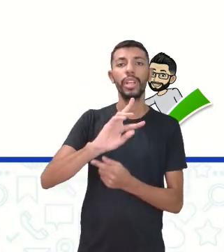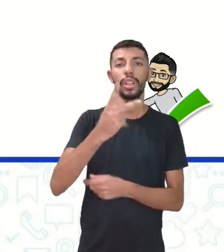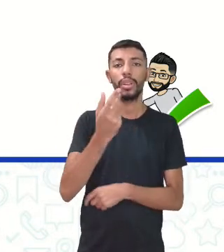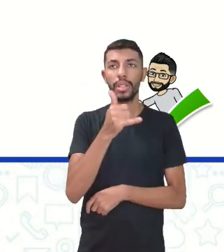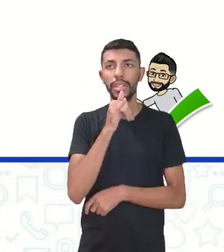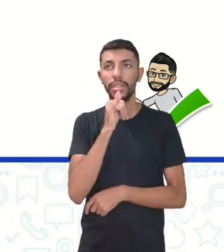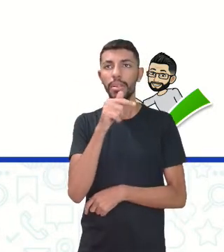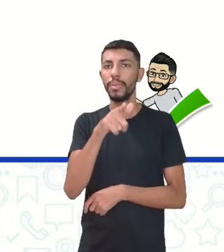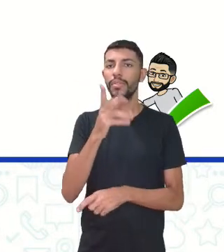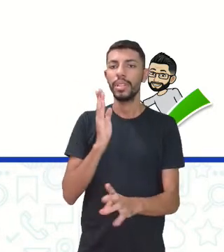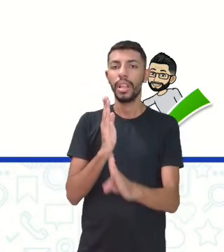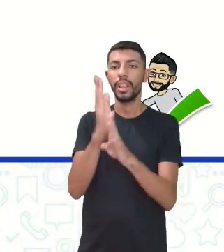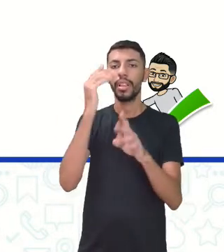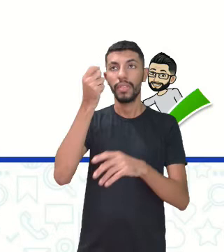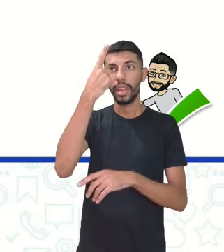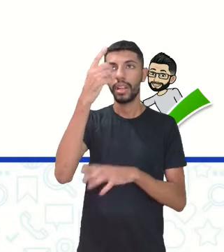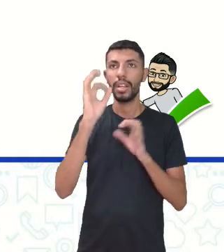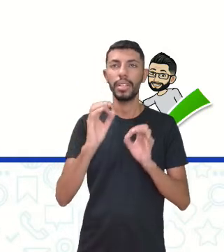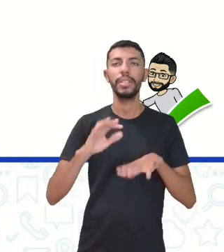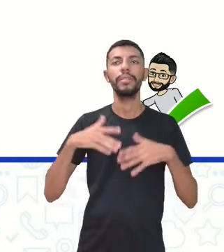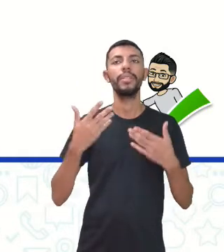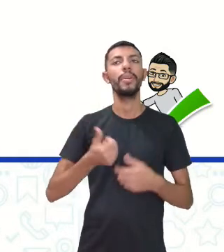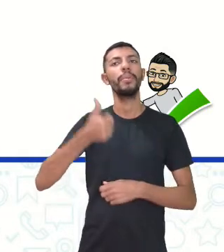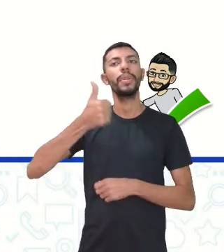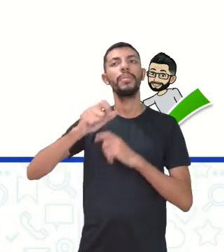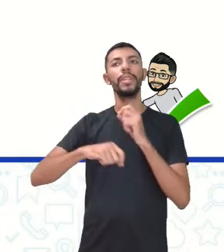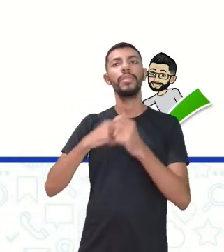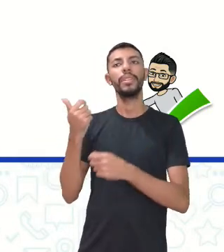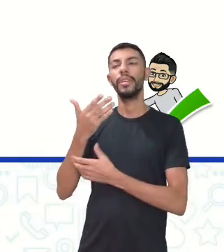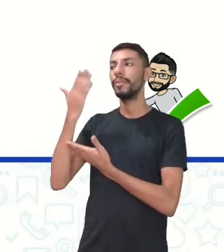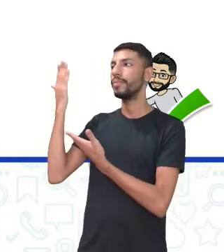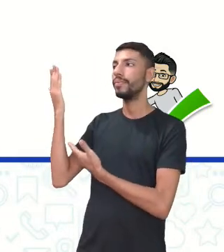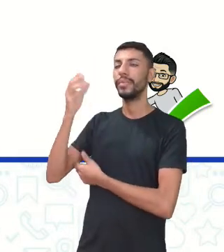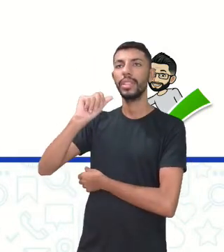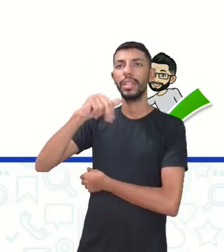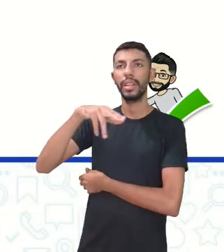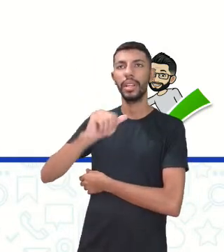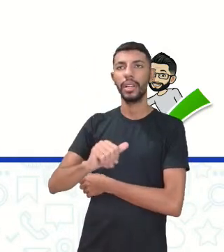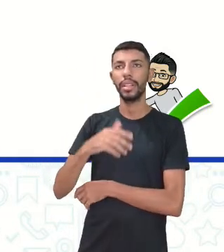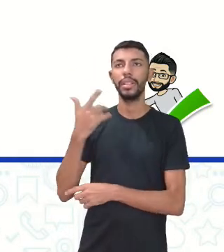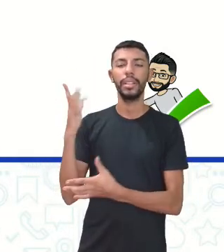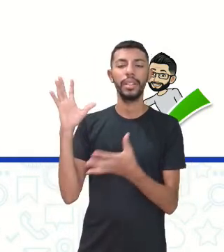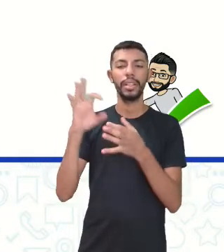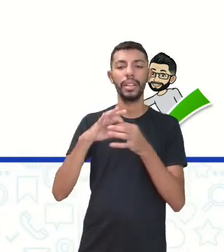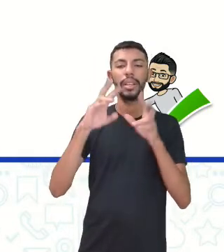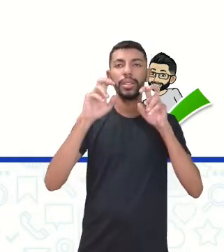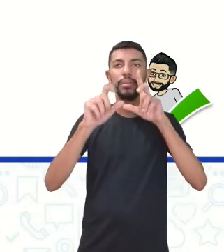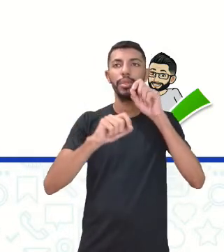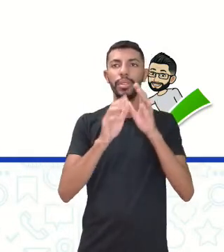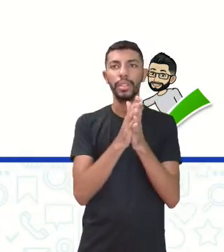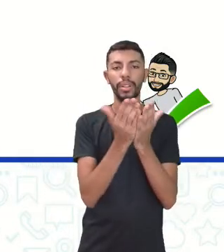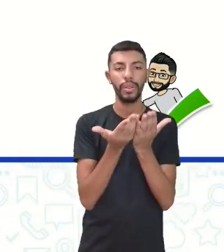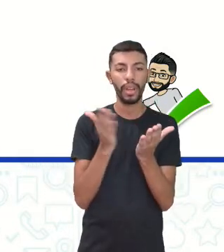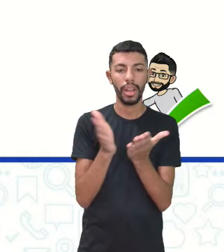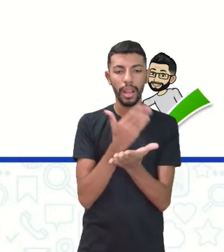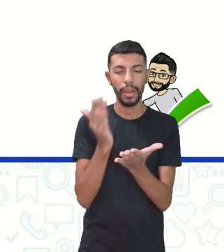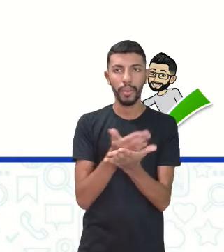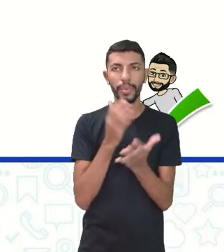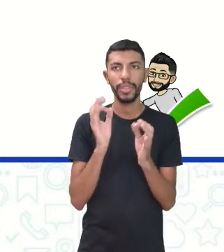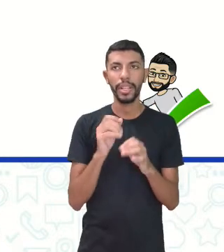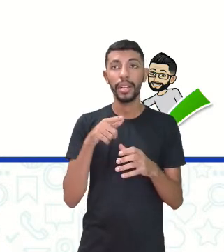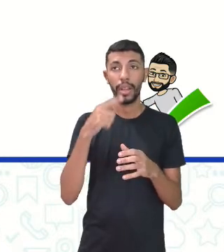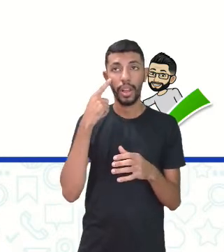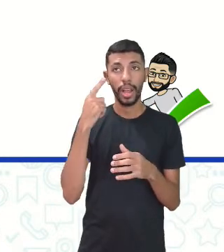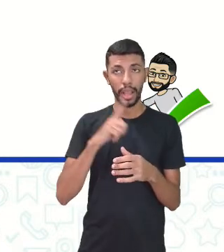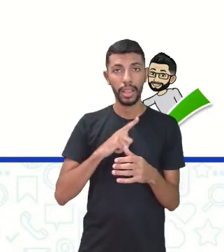identificar essa ideia. Primeiro trouxe a situação aqui de Ana em relação ao seu álbum, né? Ela tem um álbum que para completar esse álbum